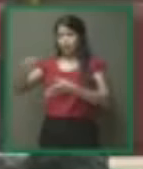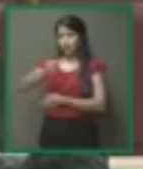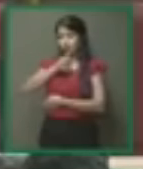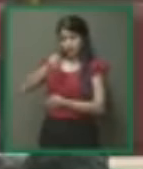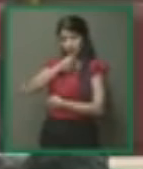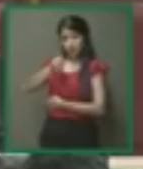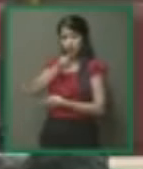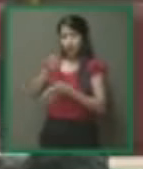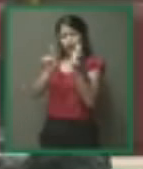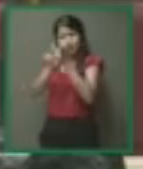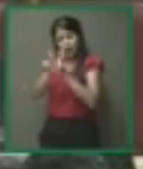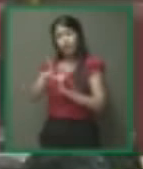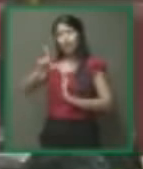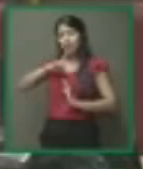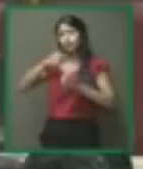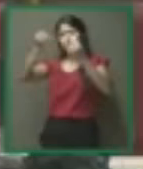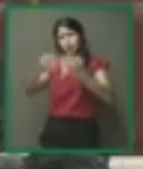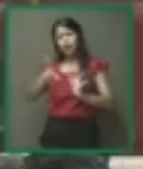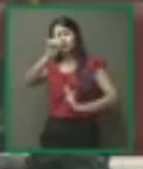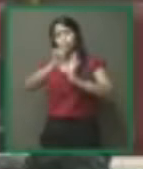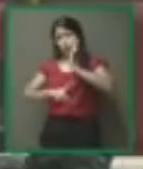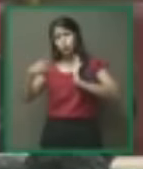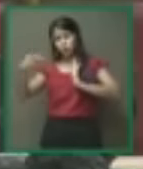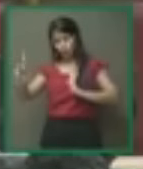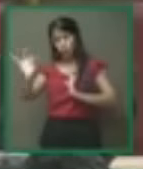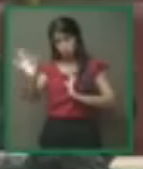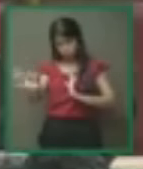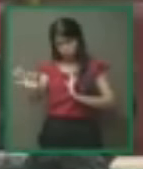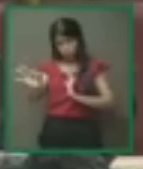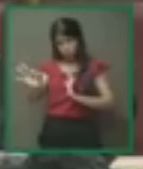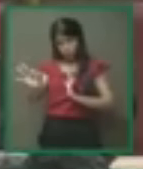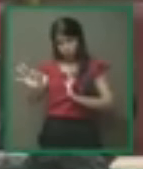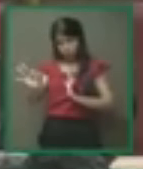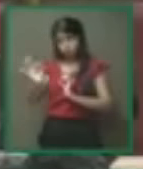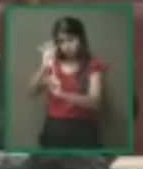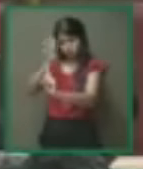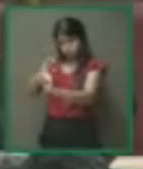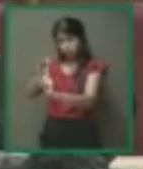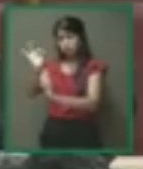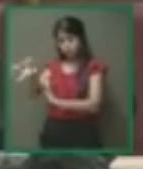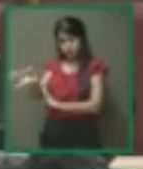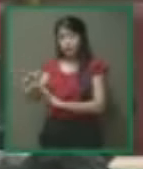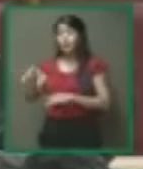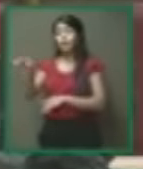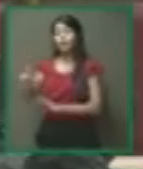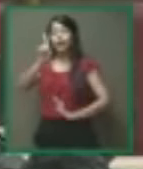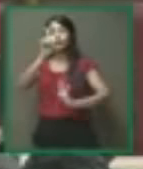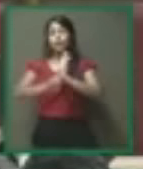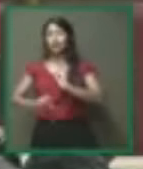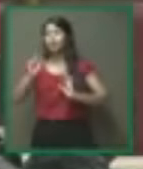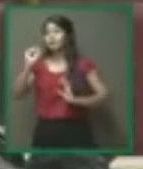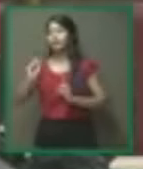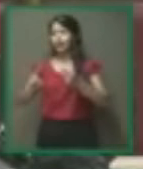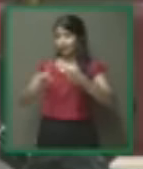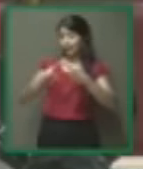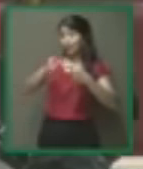né? Eu esclareço alguns dos direitos que o senhor tem como réu, tá bom? O senhor tem o direito a uma